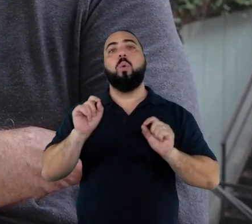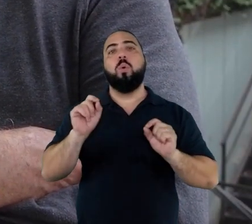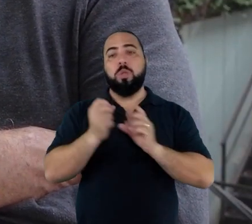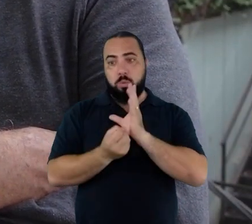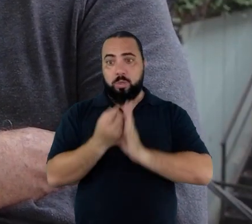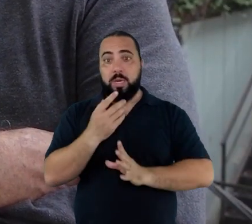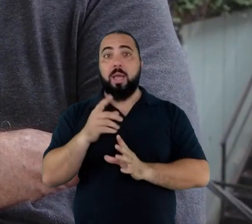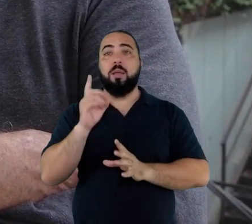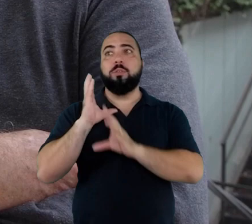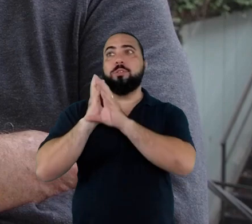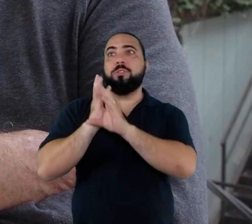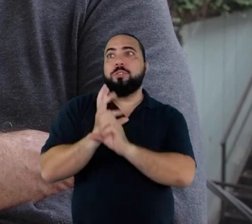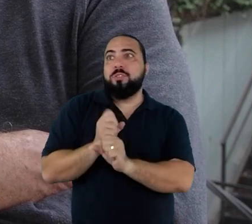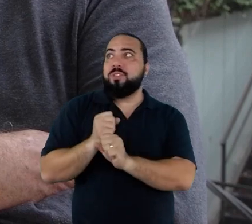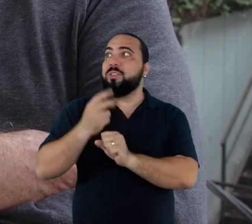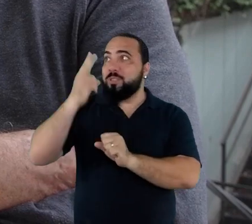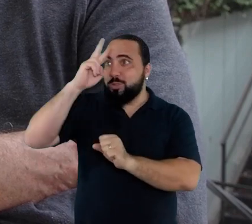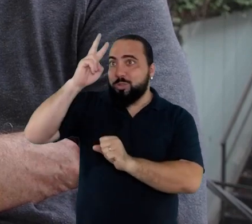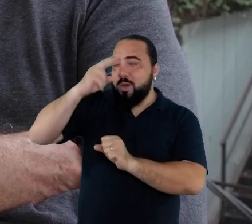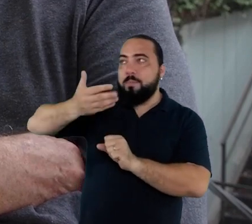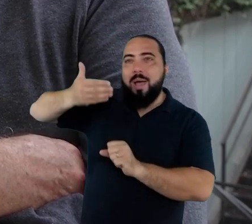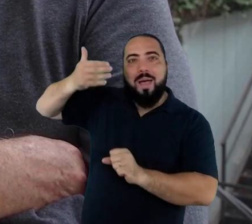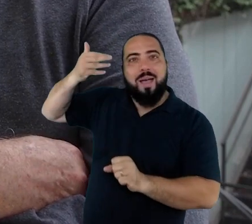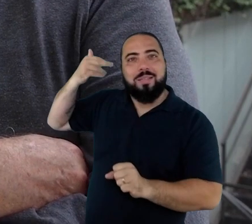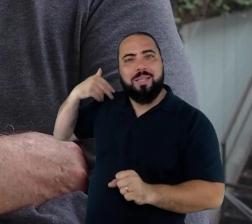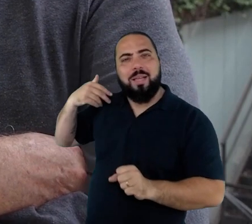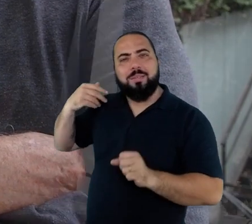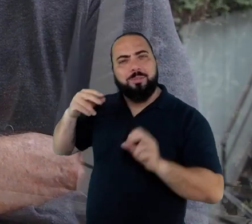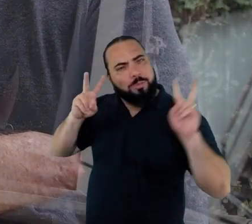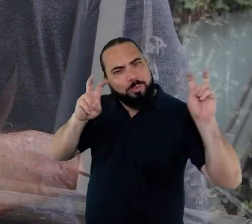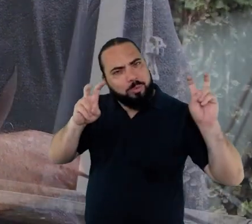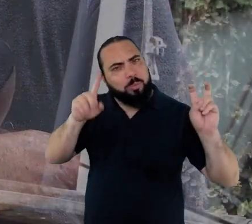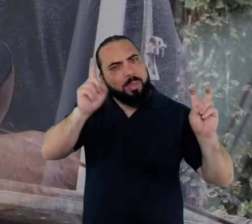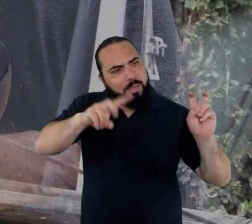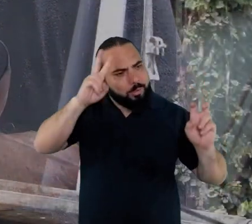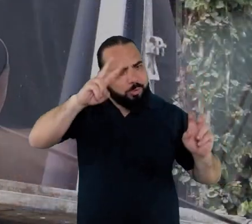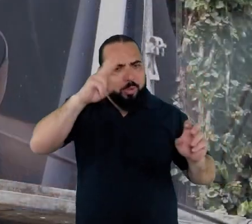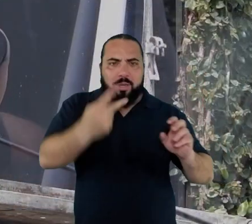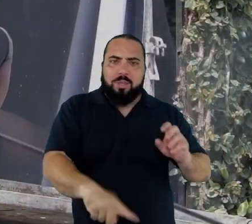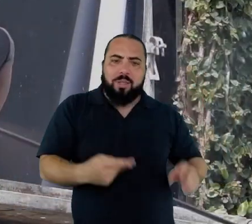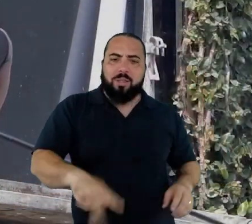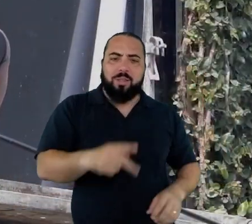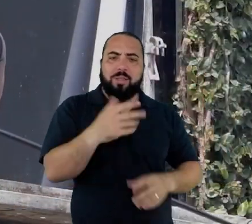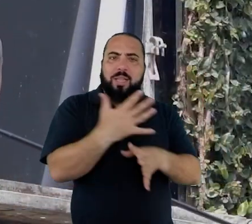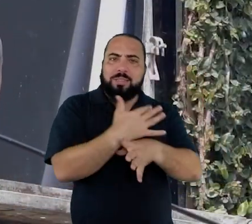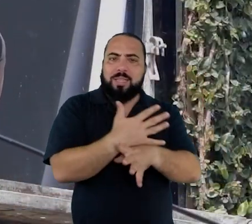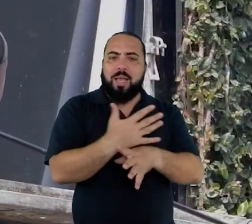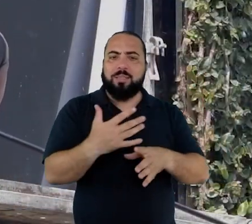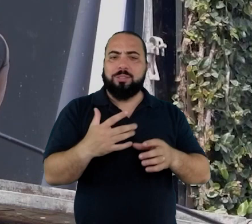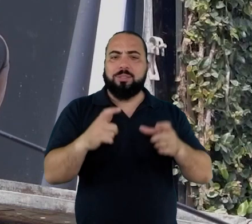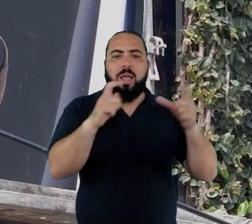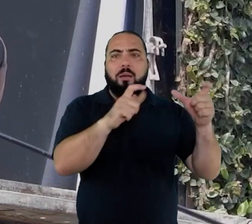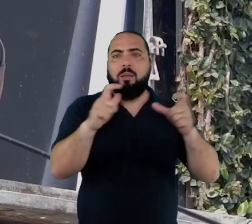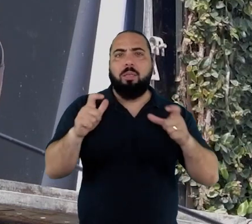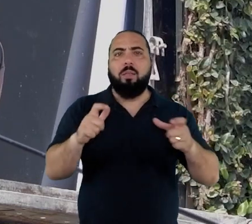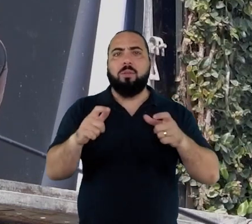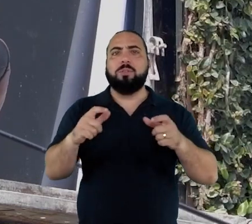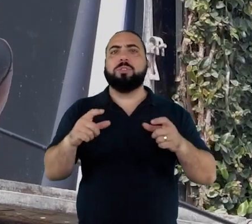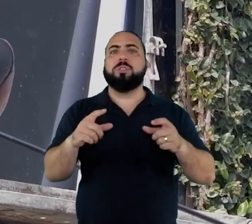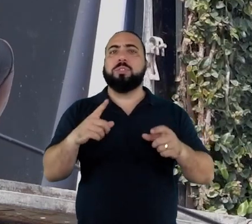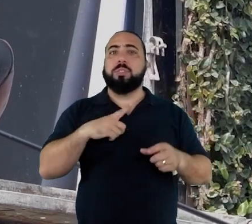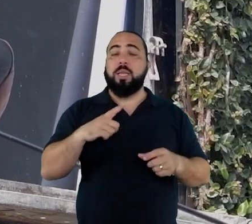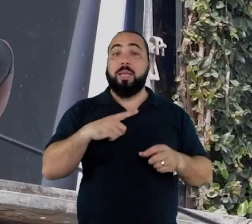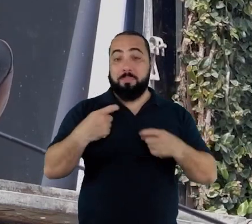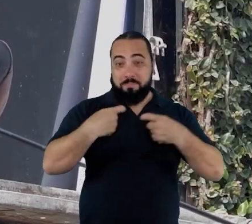essa questão da ancestralidade, né, essa questão César Duarte. da história da nossa cidade, né, de Uruçumirim, da Batalha